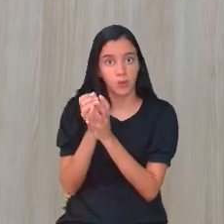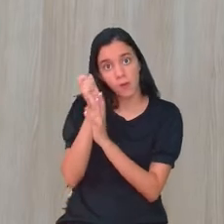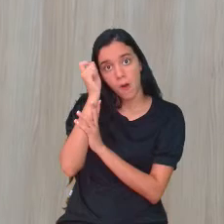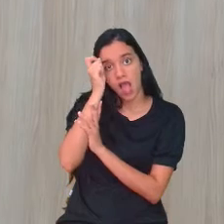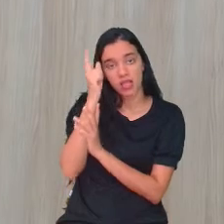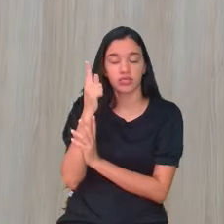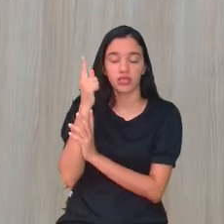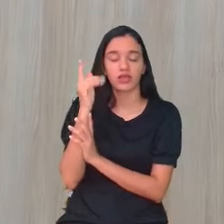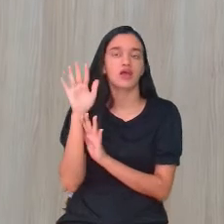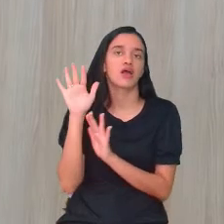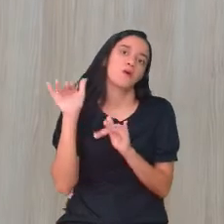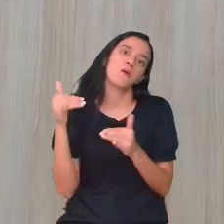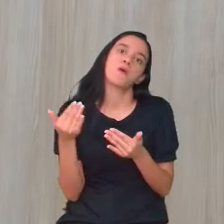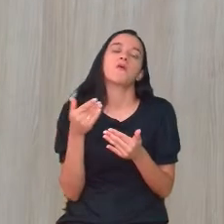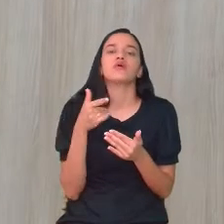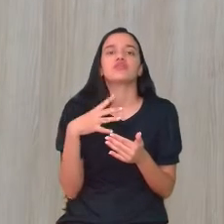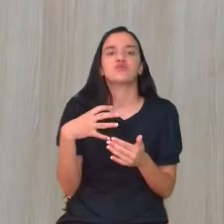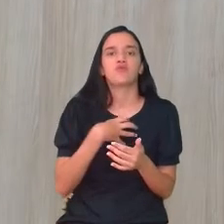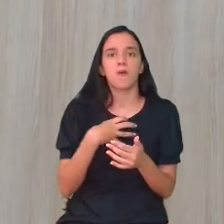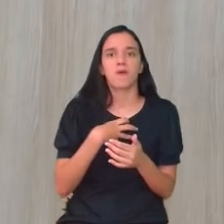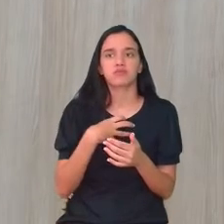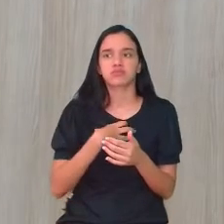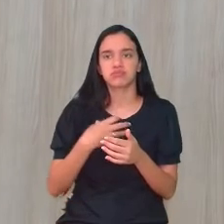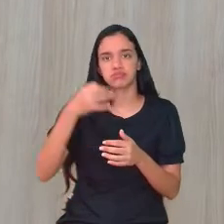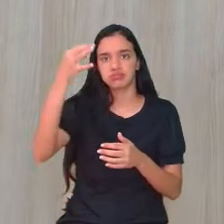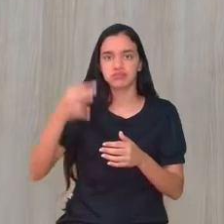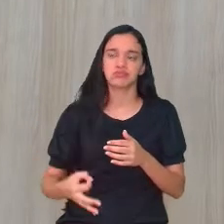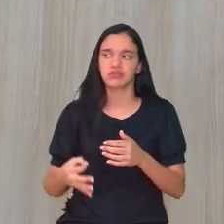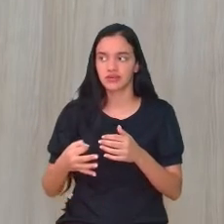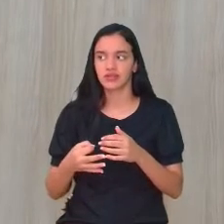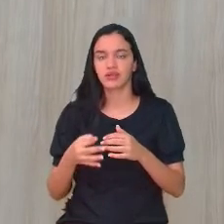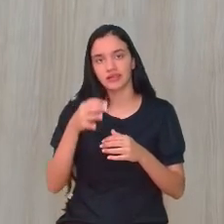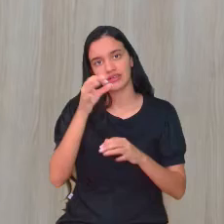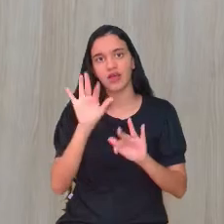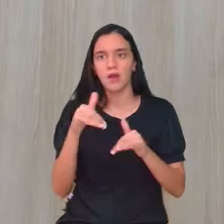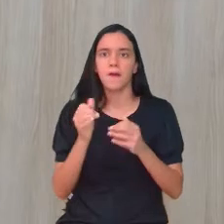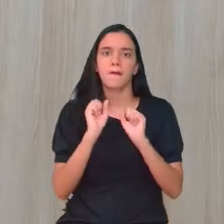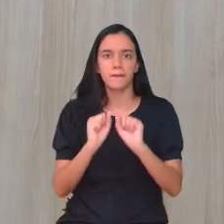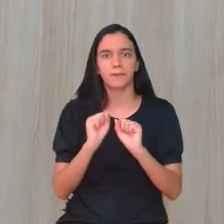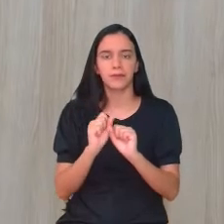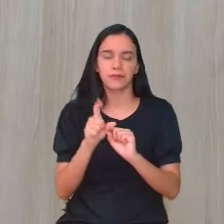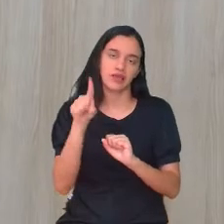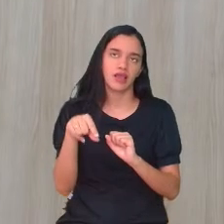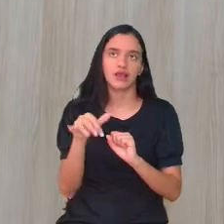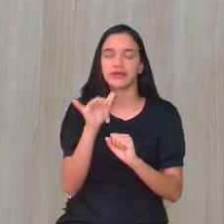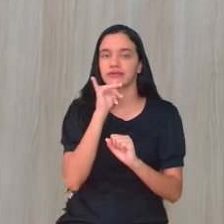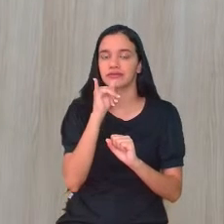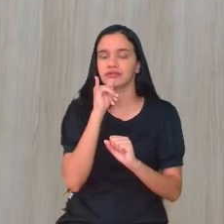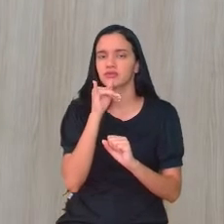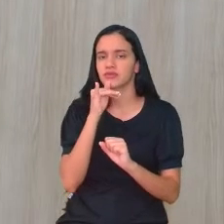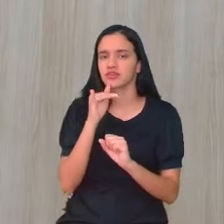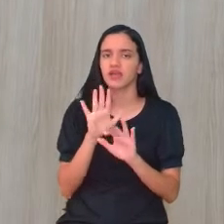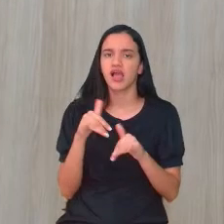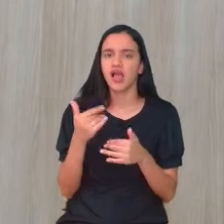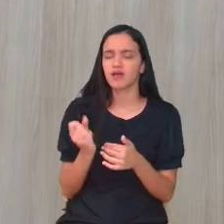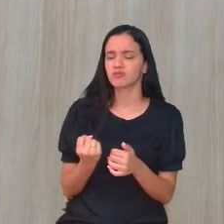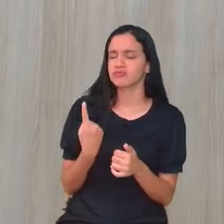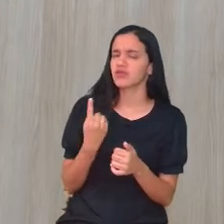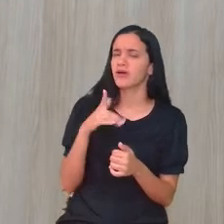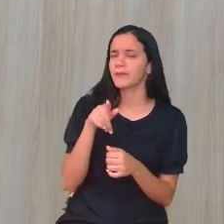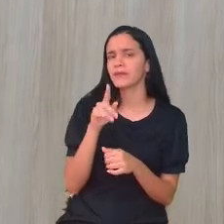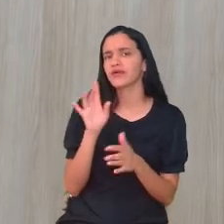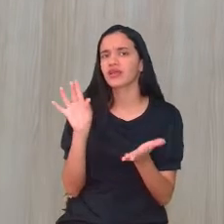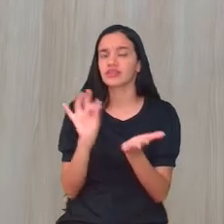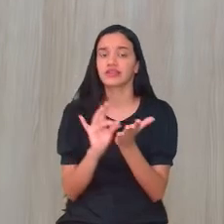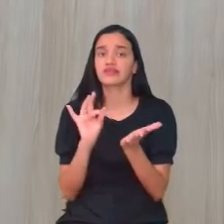né? De forma assim muito acentuada, certo? Pode desconfiar, porque na